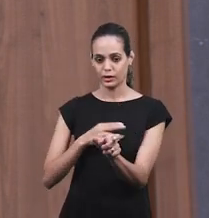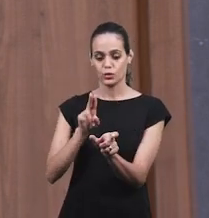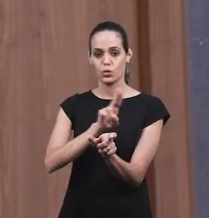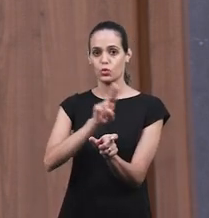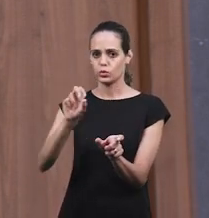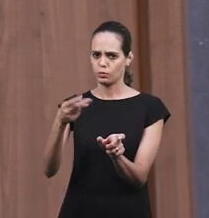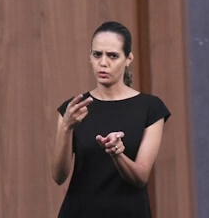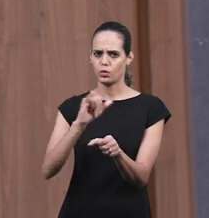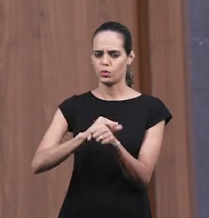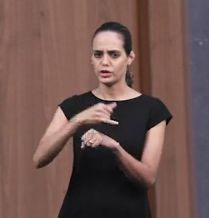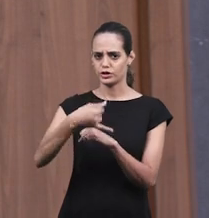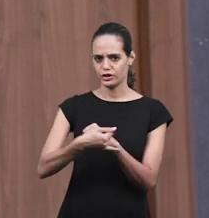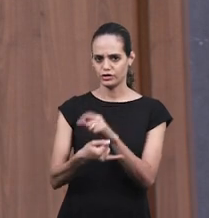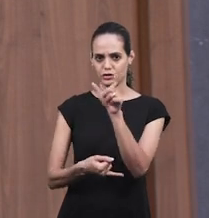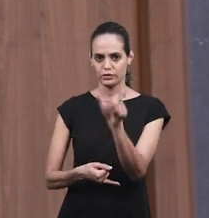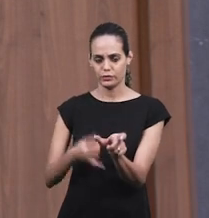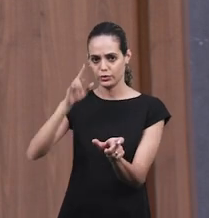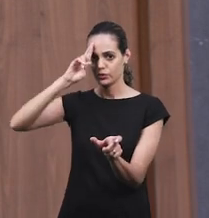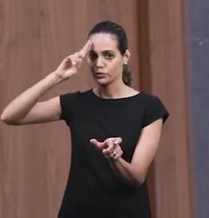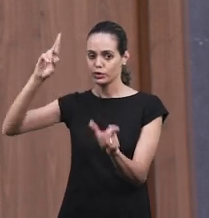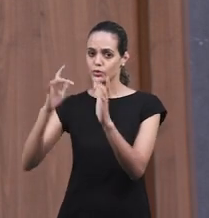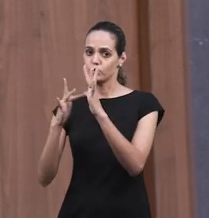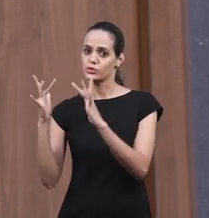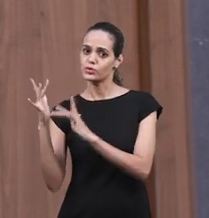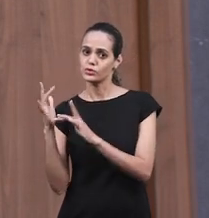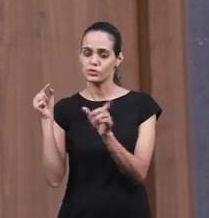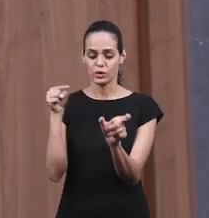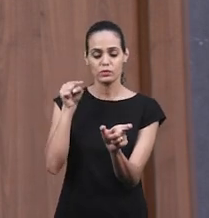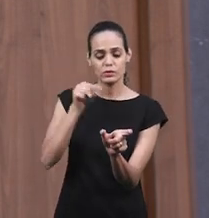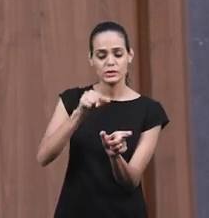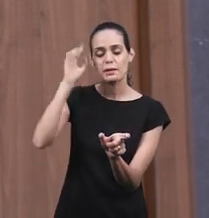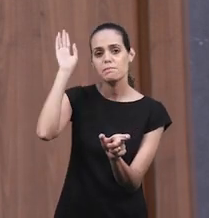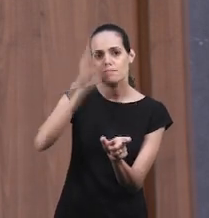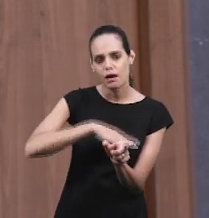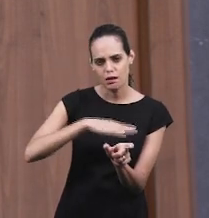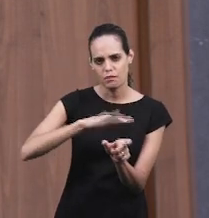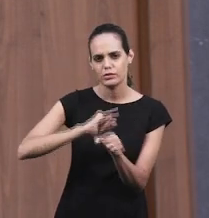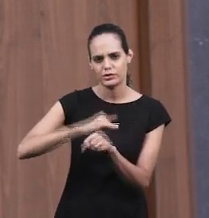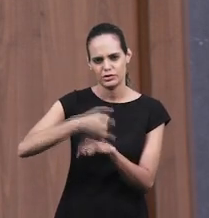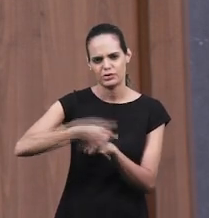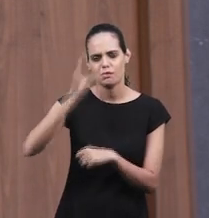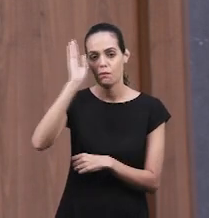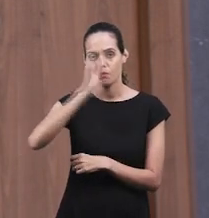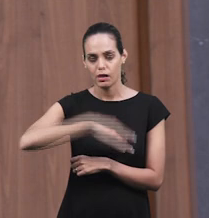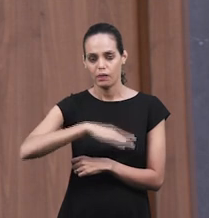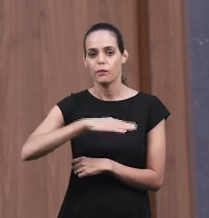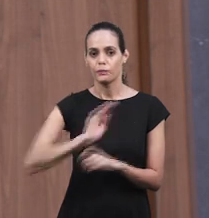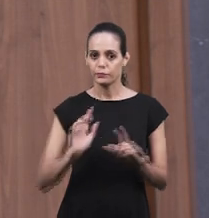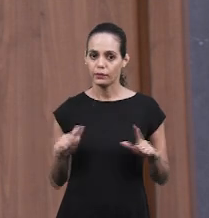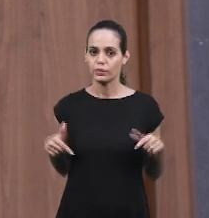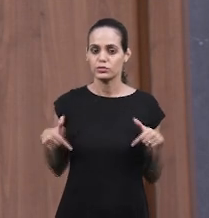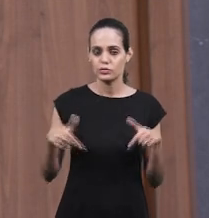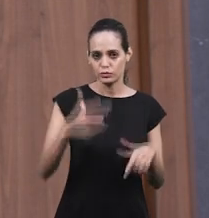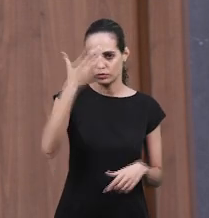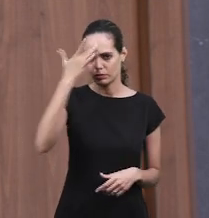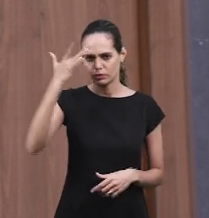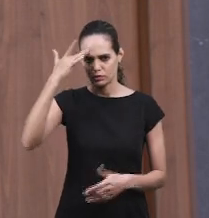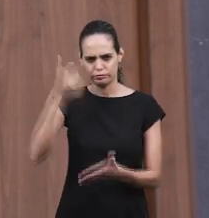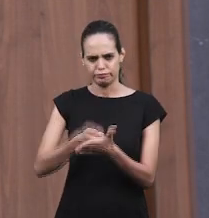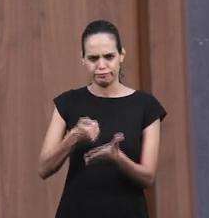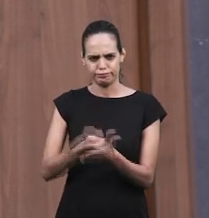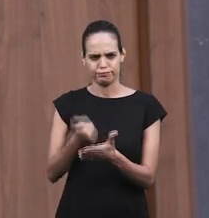Foi o nome ou adjetivo com o qual o Senhor Jesus classificou a atitude ou